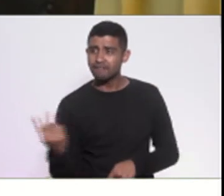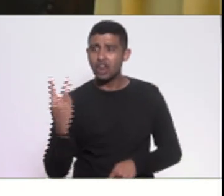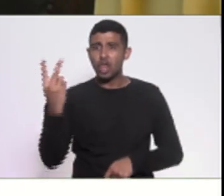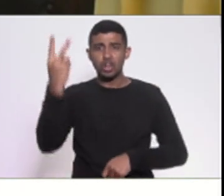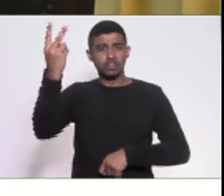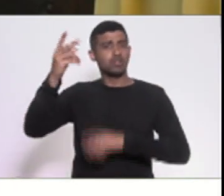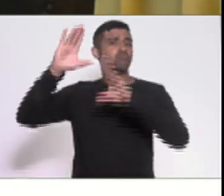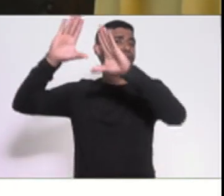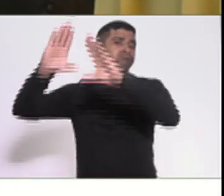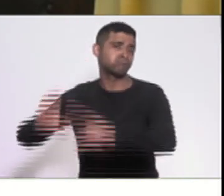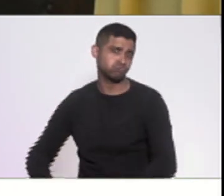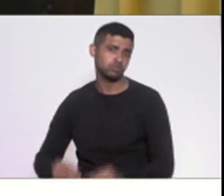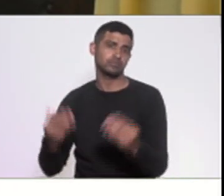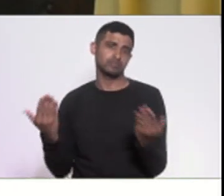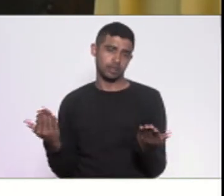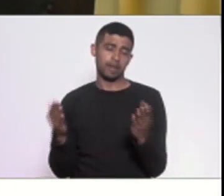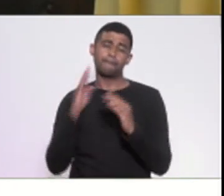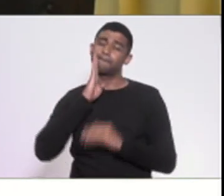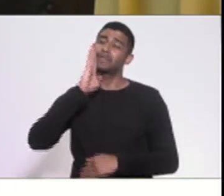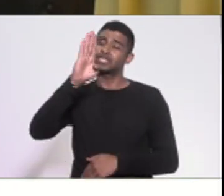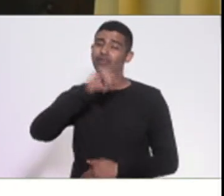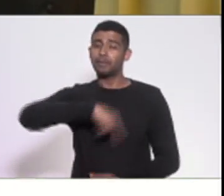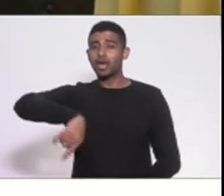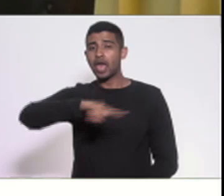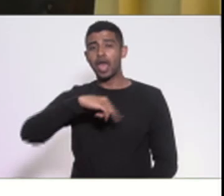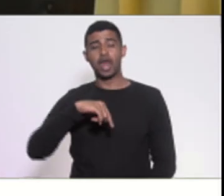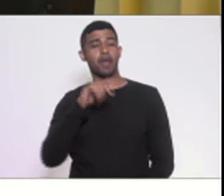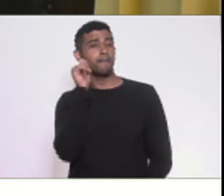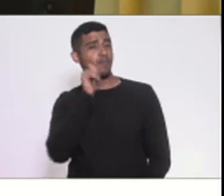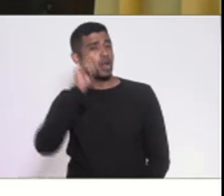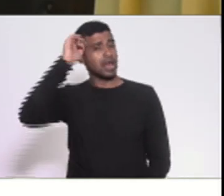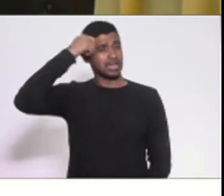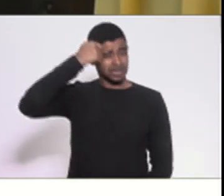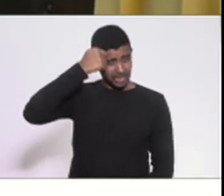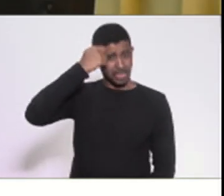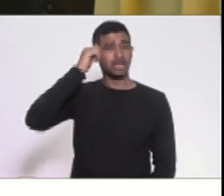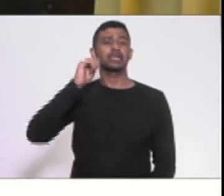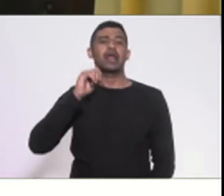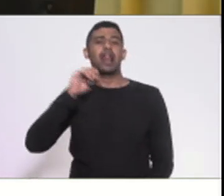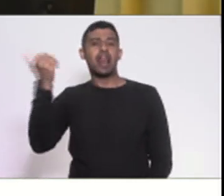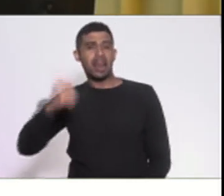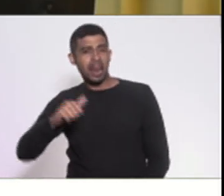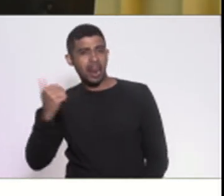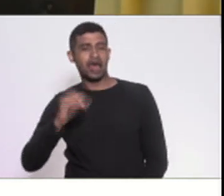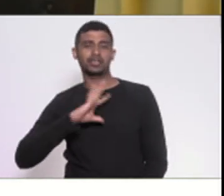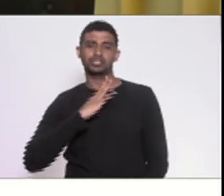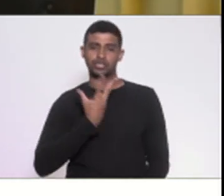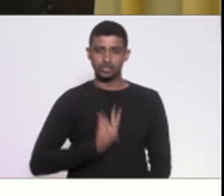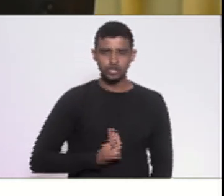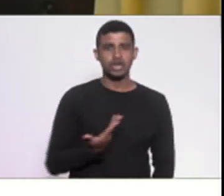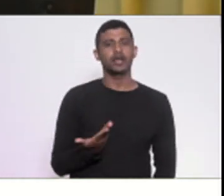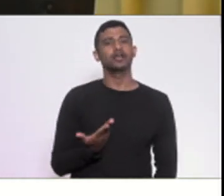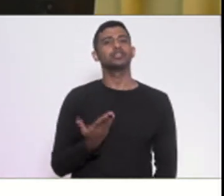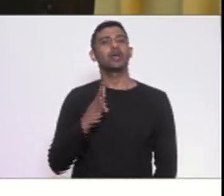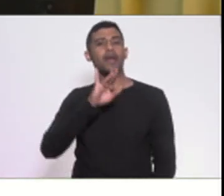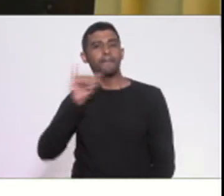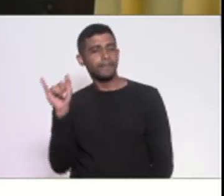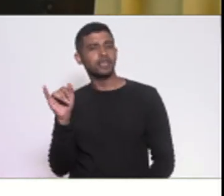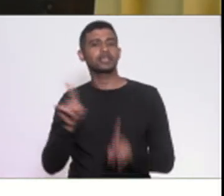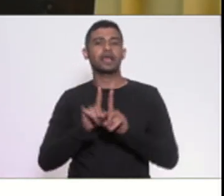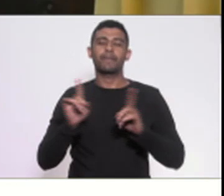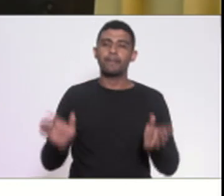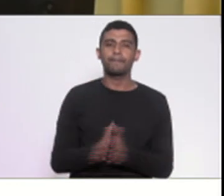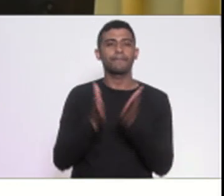nossas vidas, em particular a vida das mulheres negras, das lésbicas e bissexuais, das transexuais, das